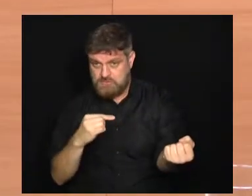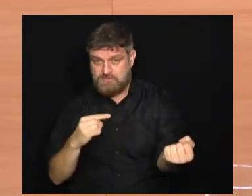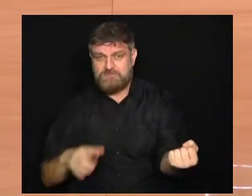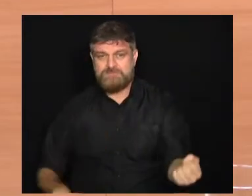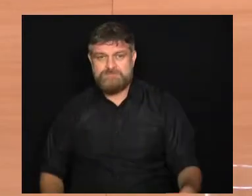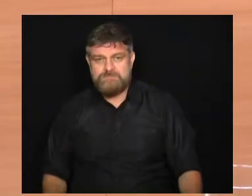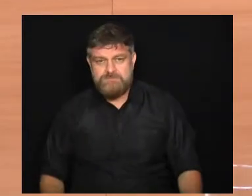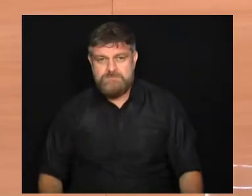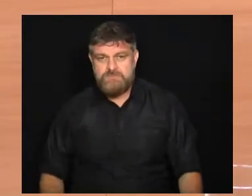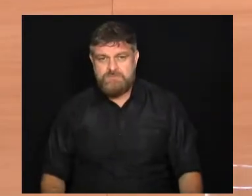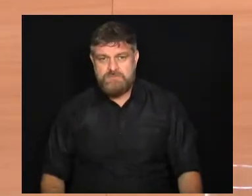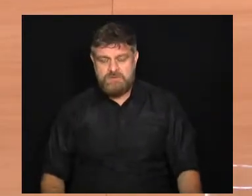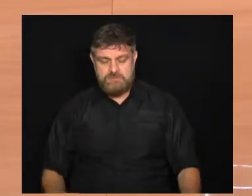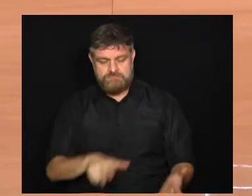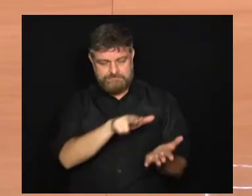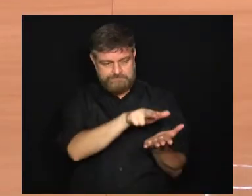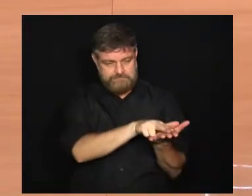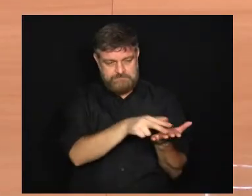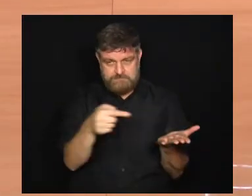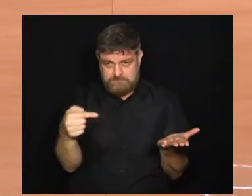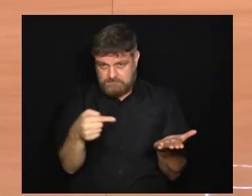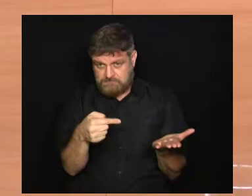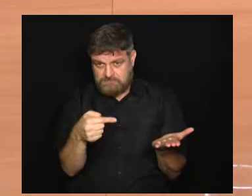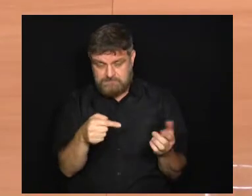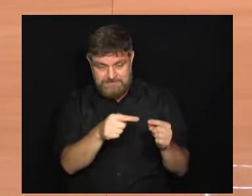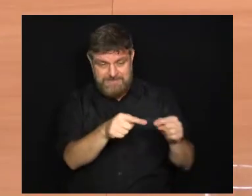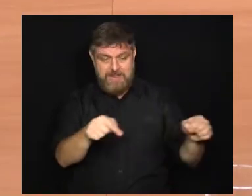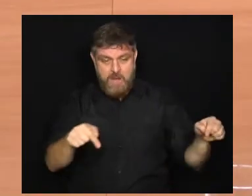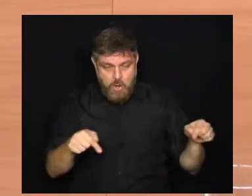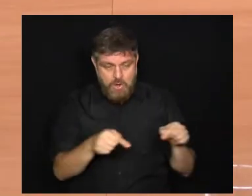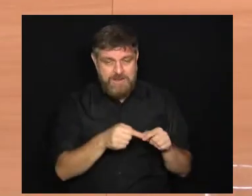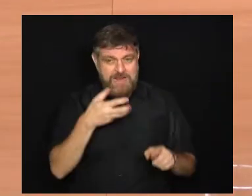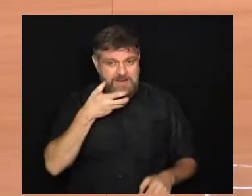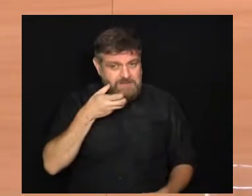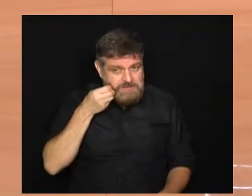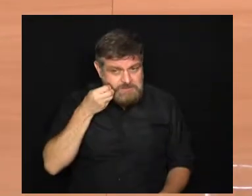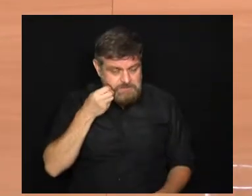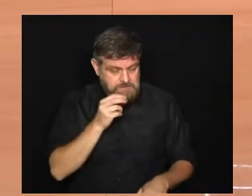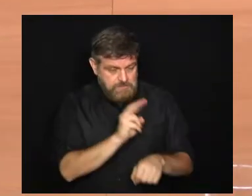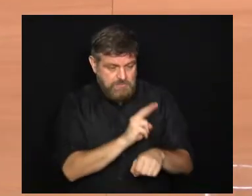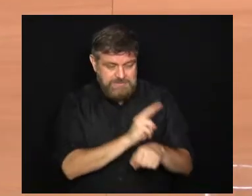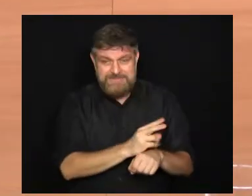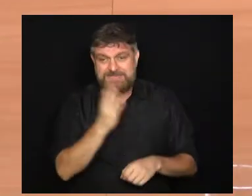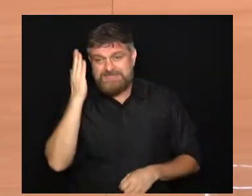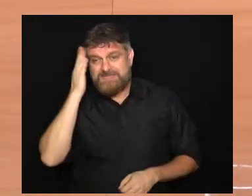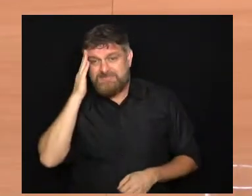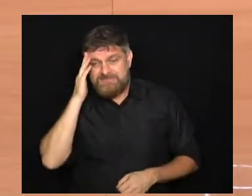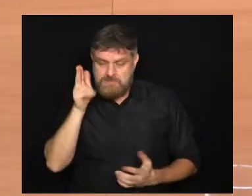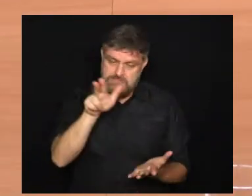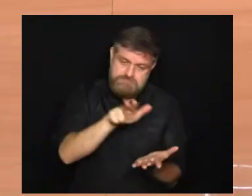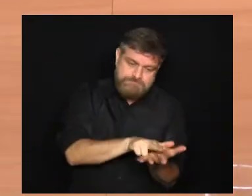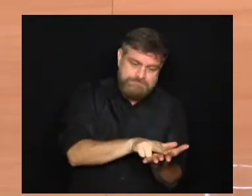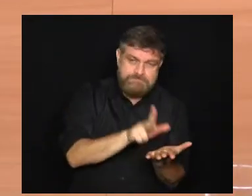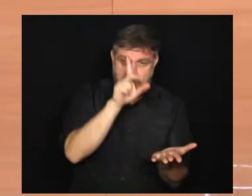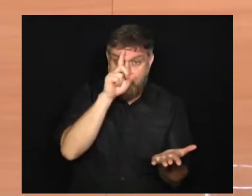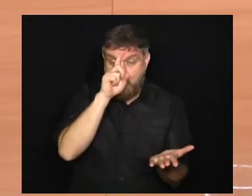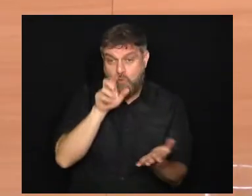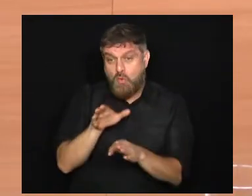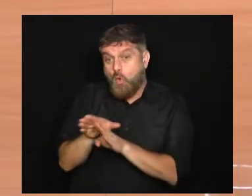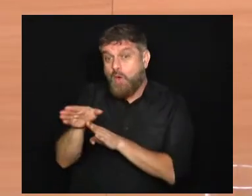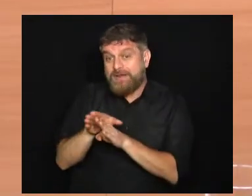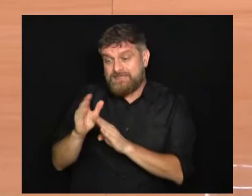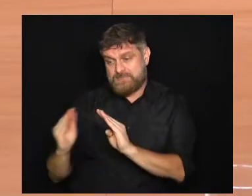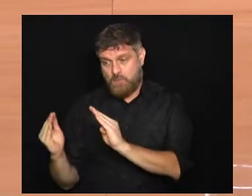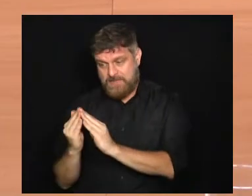para destino desse paciente, né? Definir o quadro dele final, se internação ou orientação para